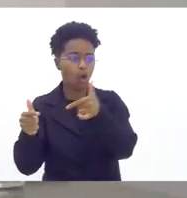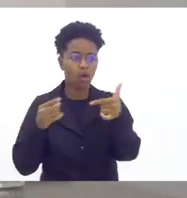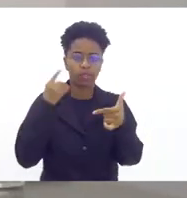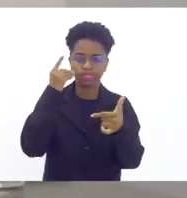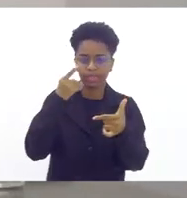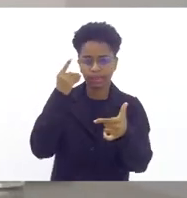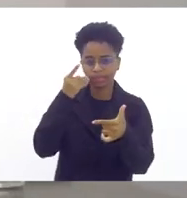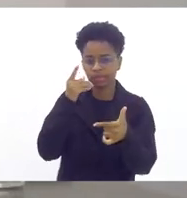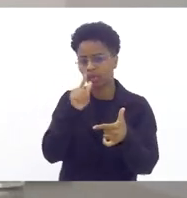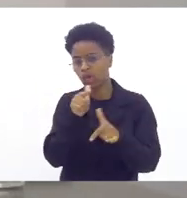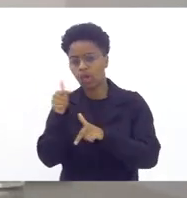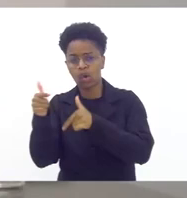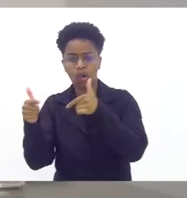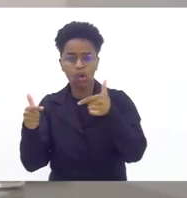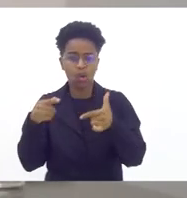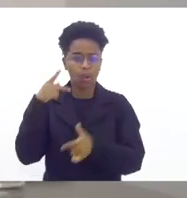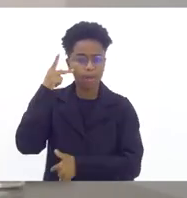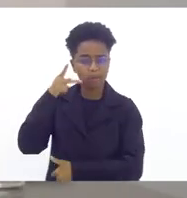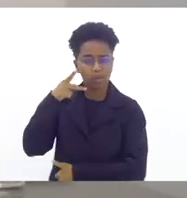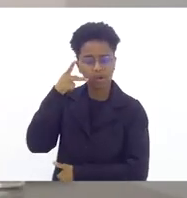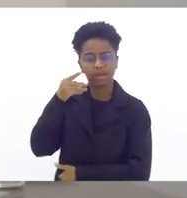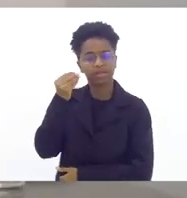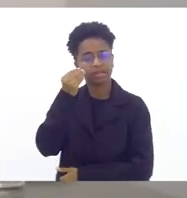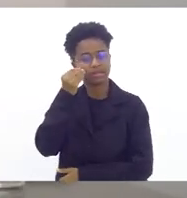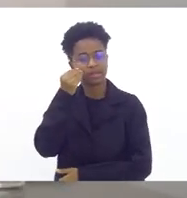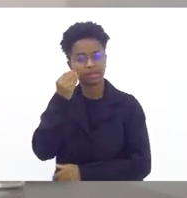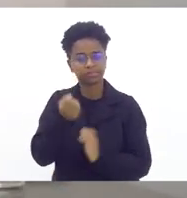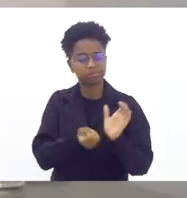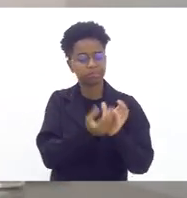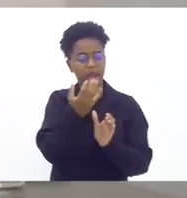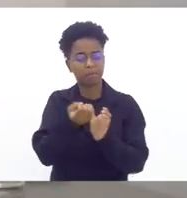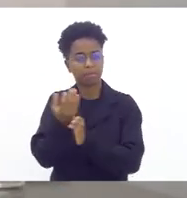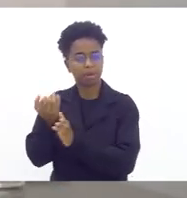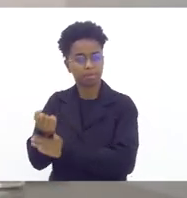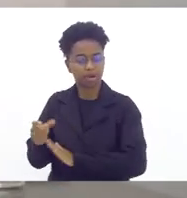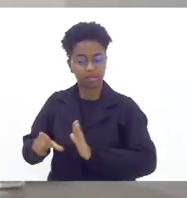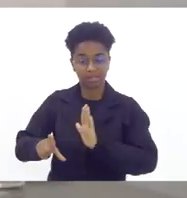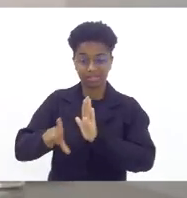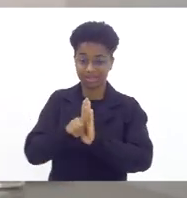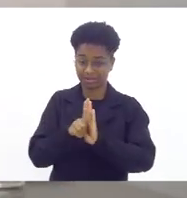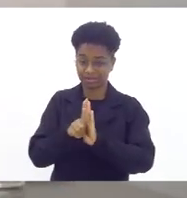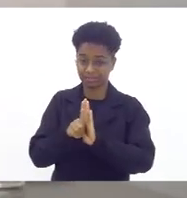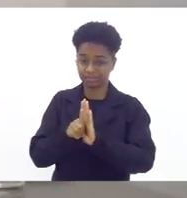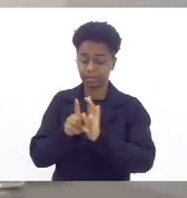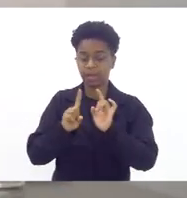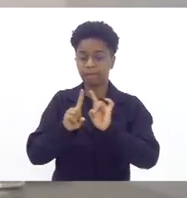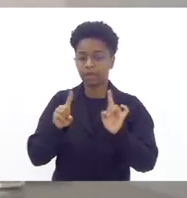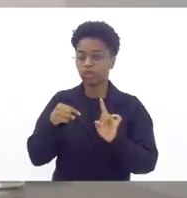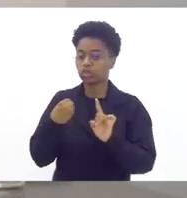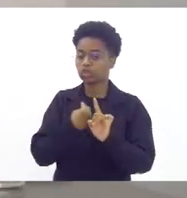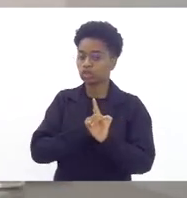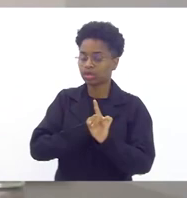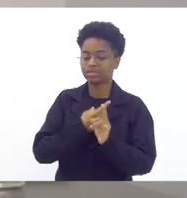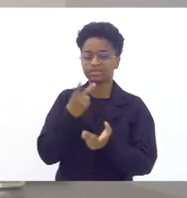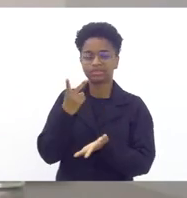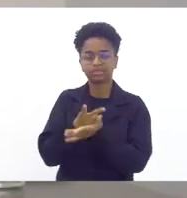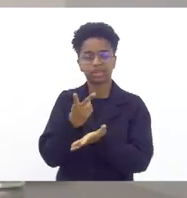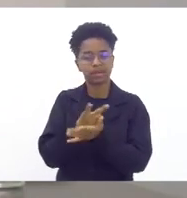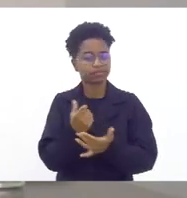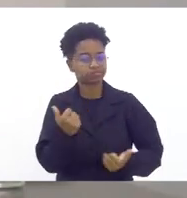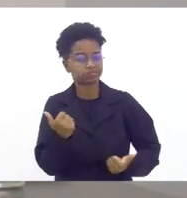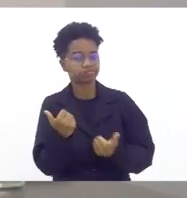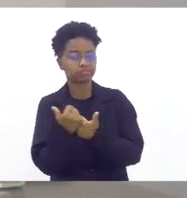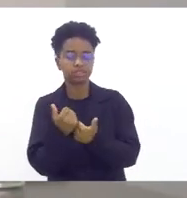outros parlamentares, no sentido de implementar essas leis, nós do Simpro estaremos sempre juntos,